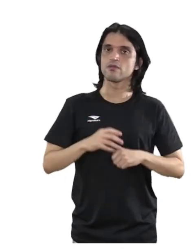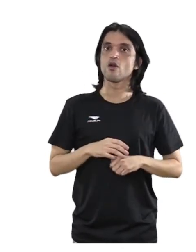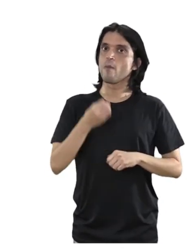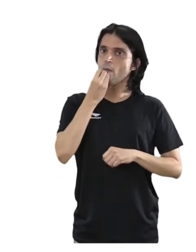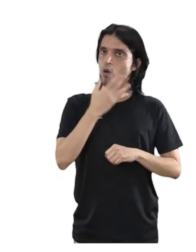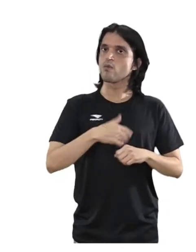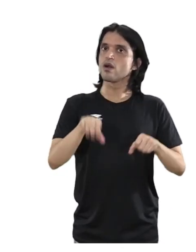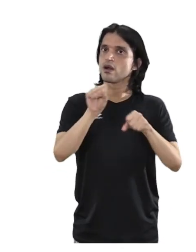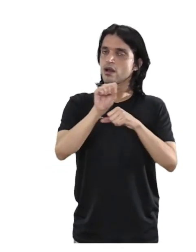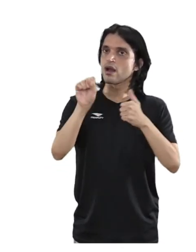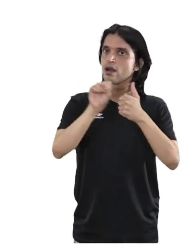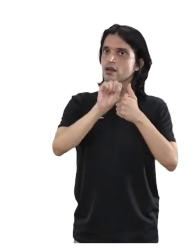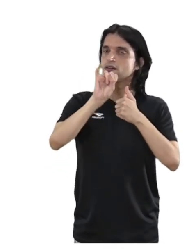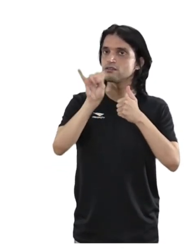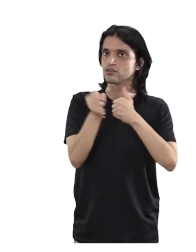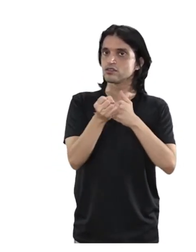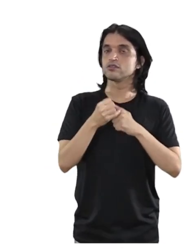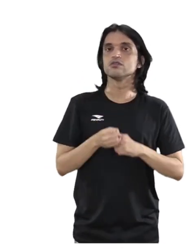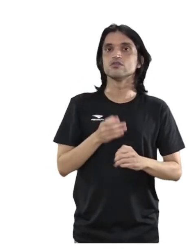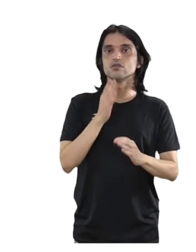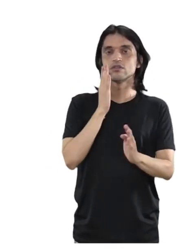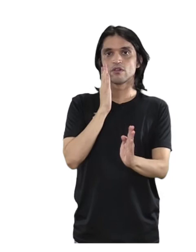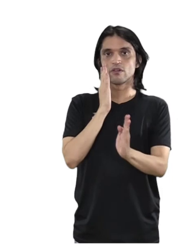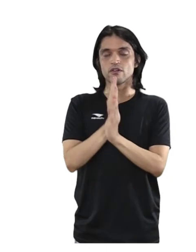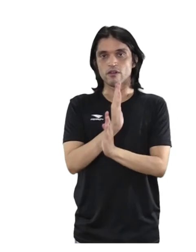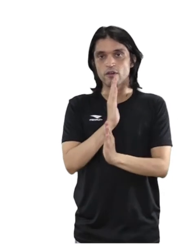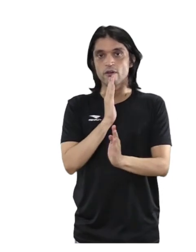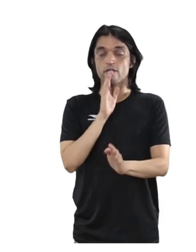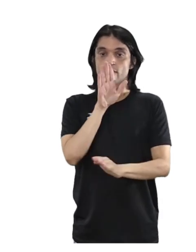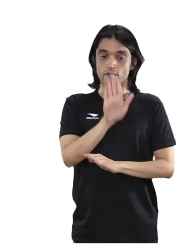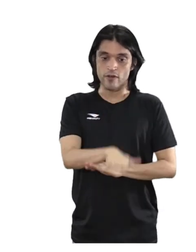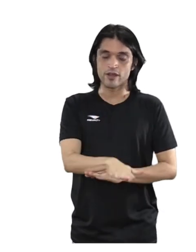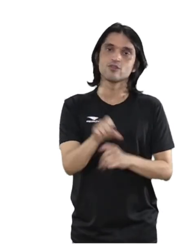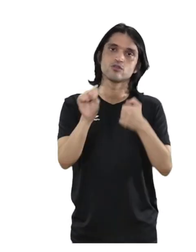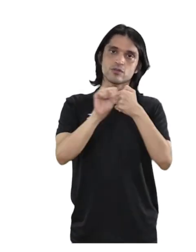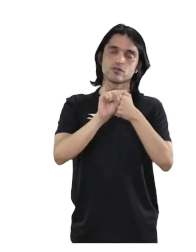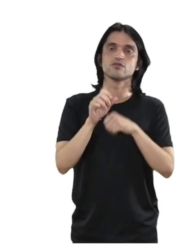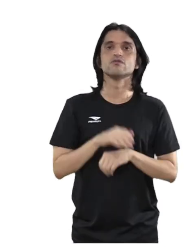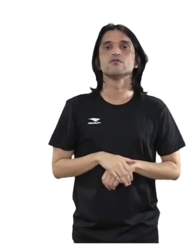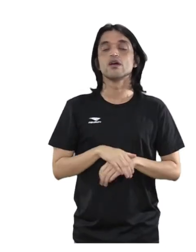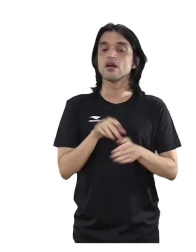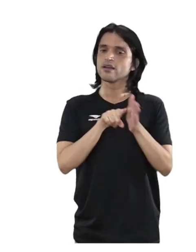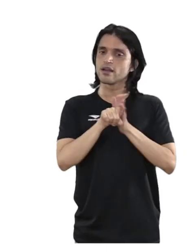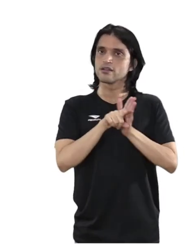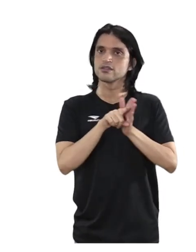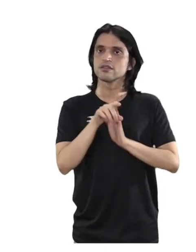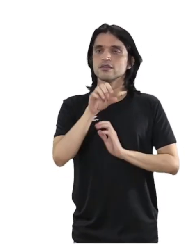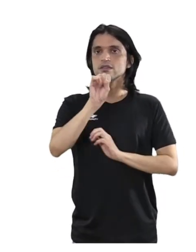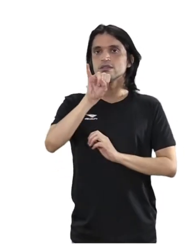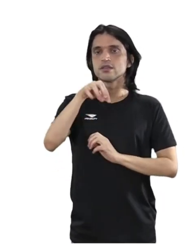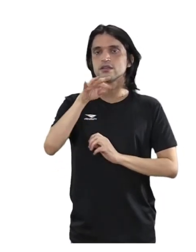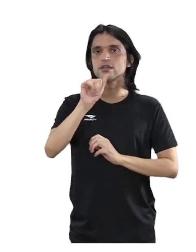verbo, bons, adjetivo, freios, substantivo. Agora análise sintática.